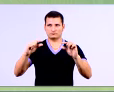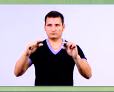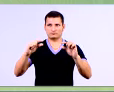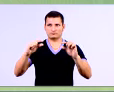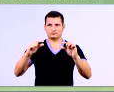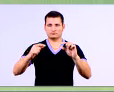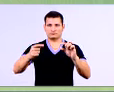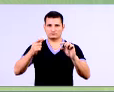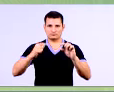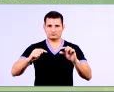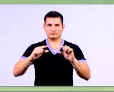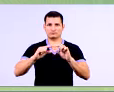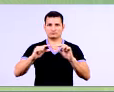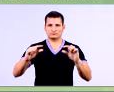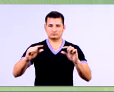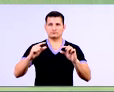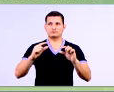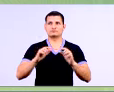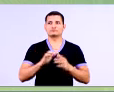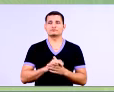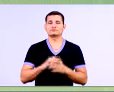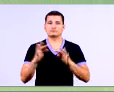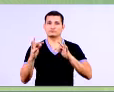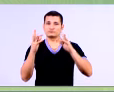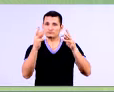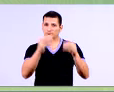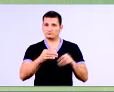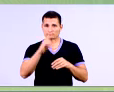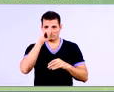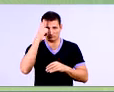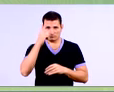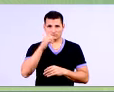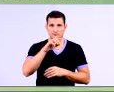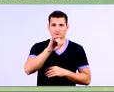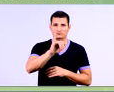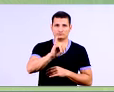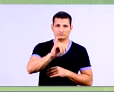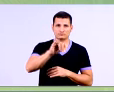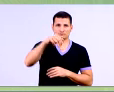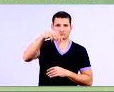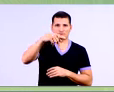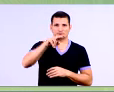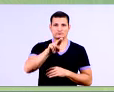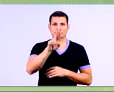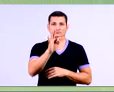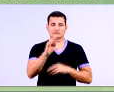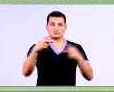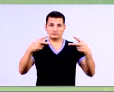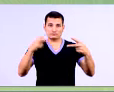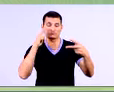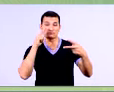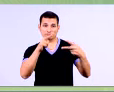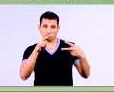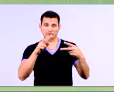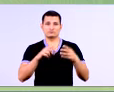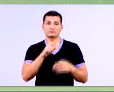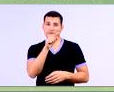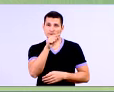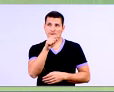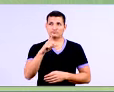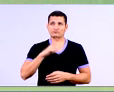embaixo um outro elemento. Todos eles criados pela tag input, como nós vimos. Então aqui